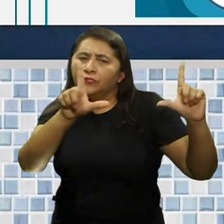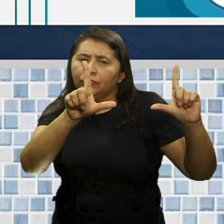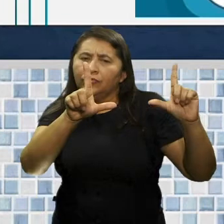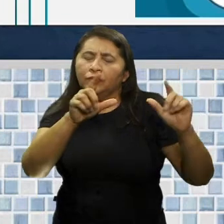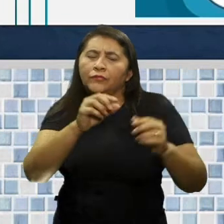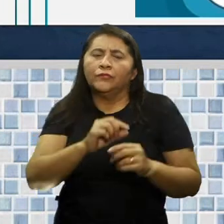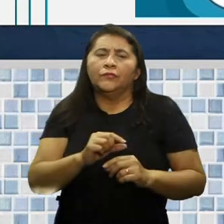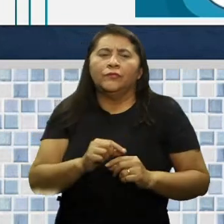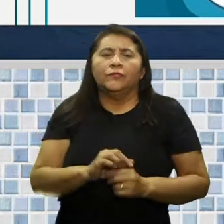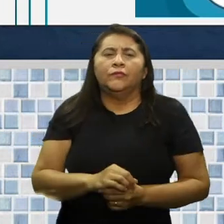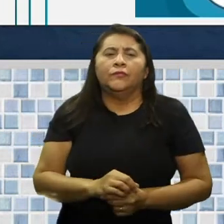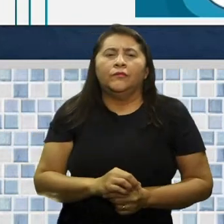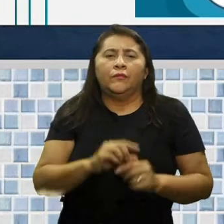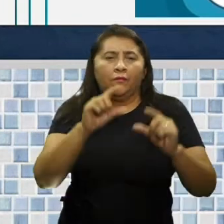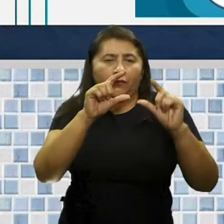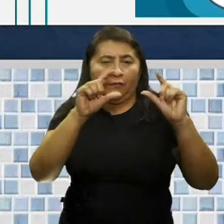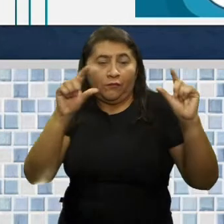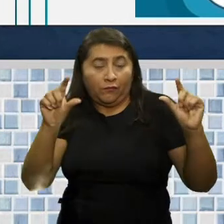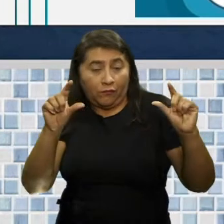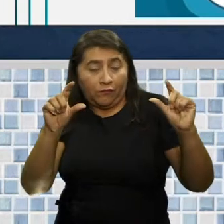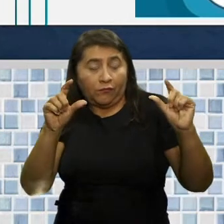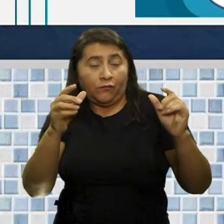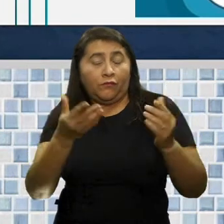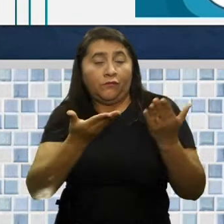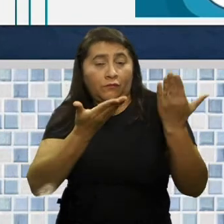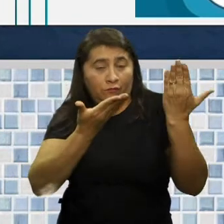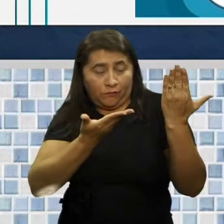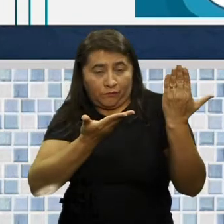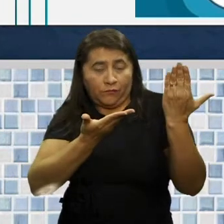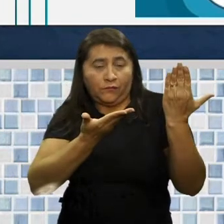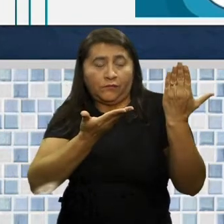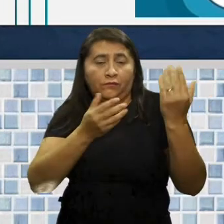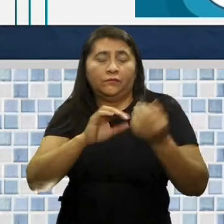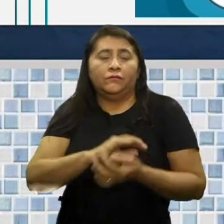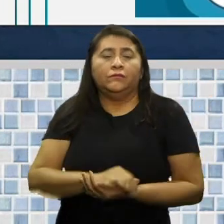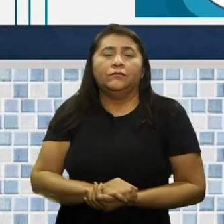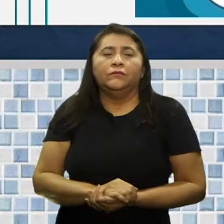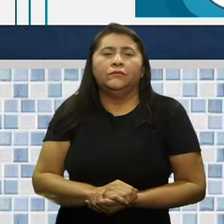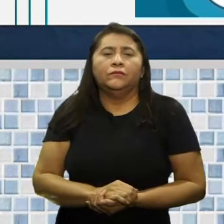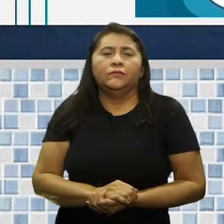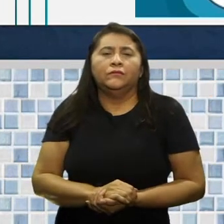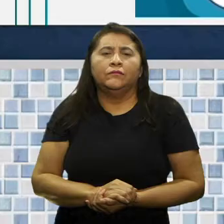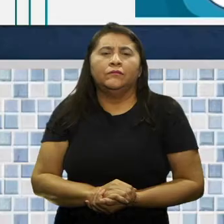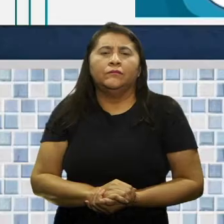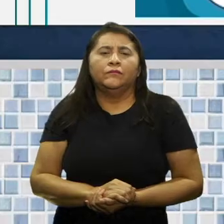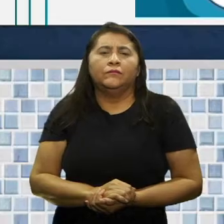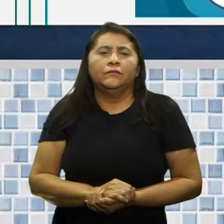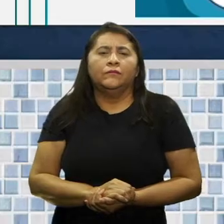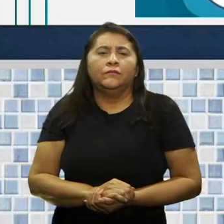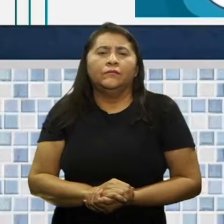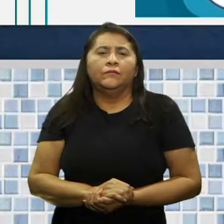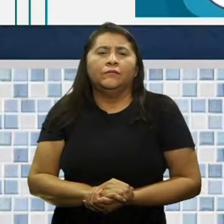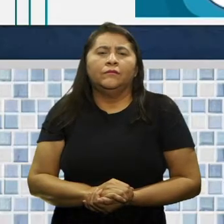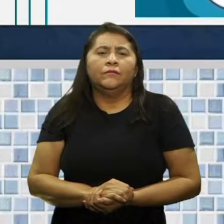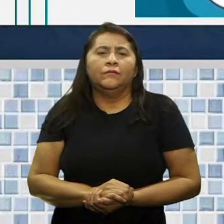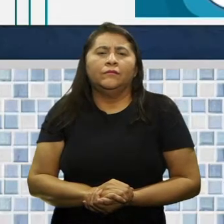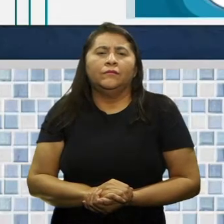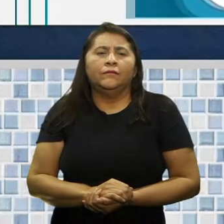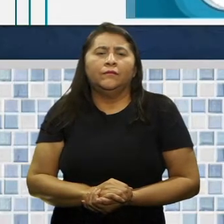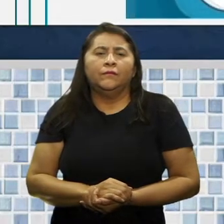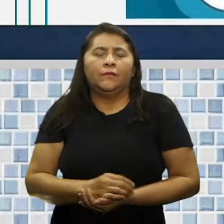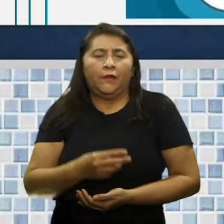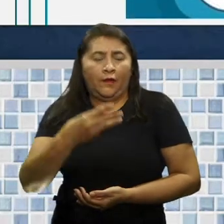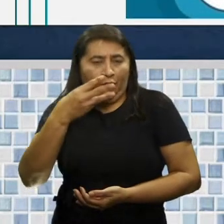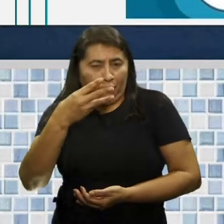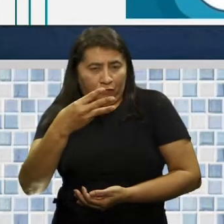Ali a frase em cima está dizendo, help prevent the spread of the coronavirus, COVID-19. Tem mais 3 aí,